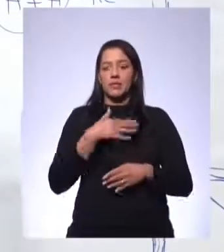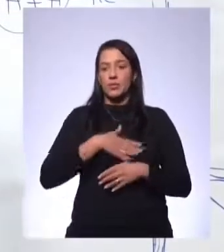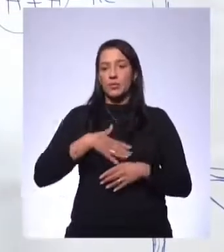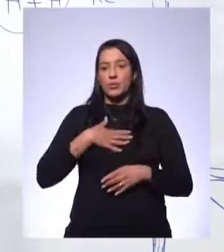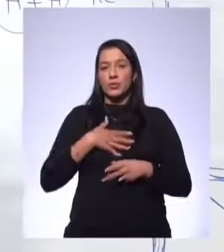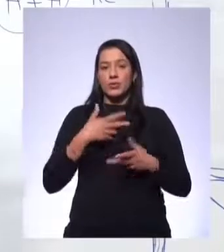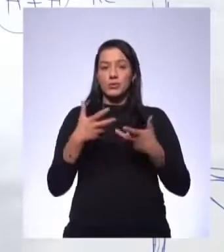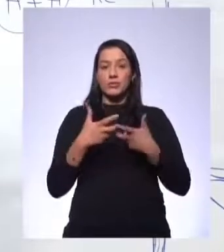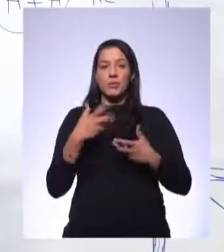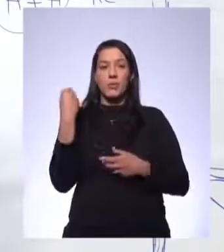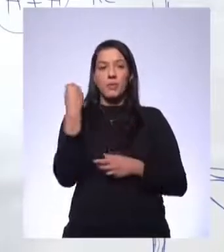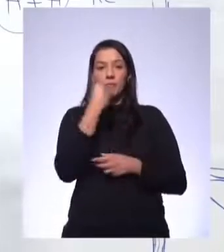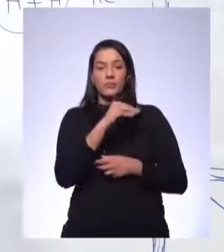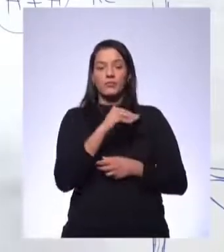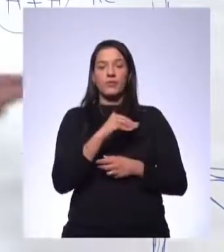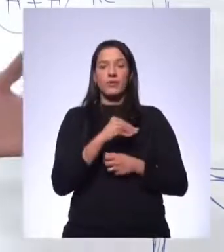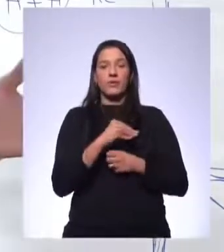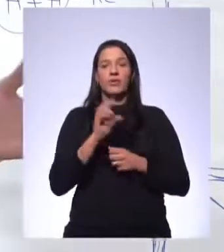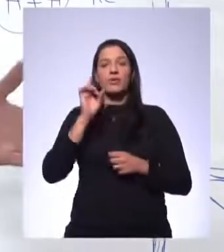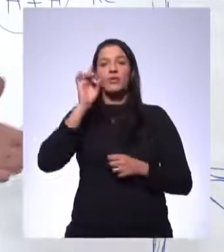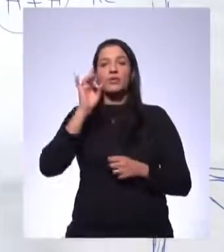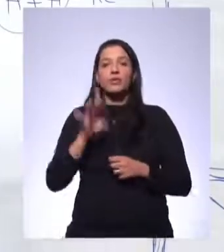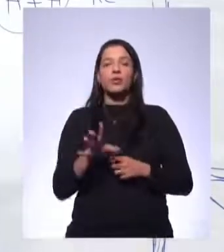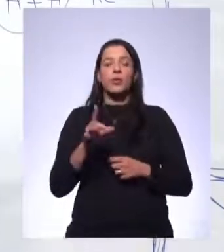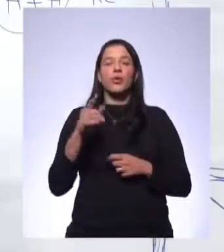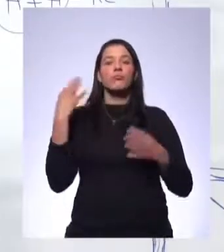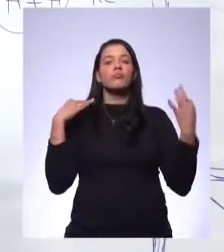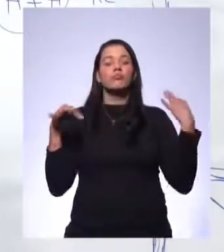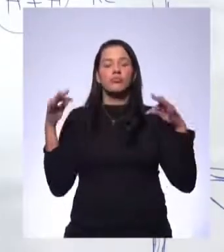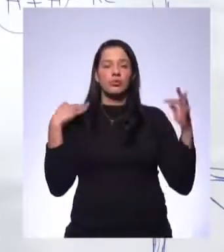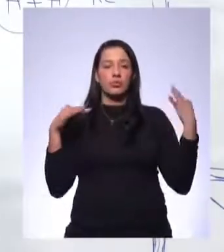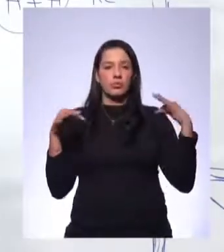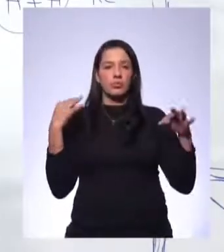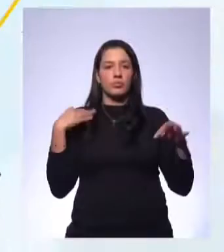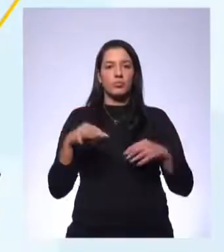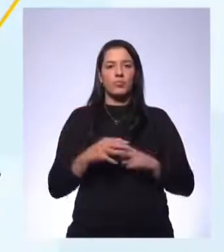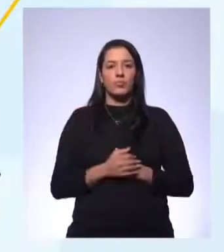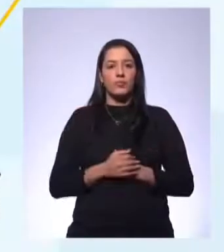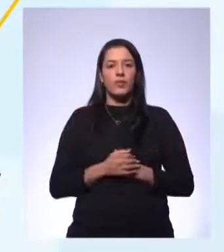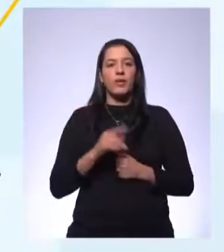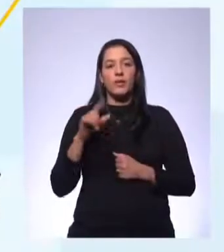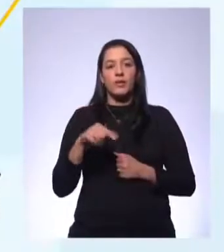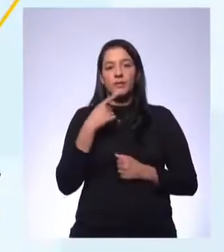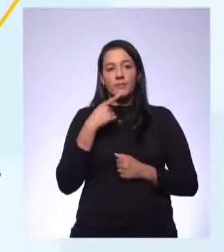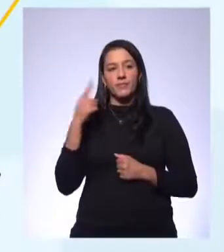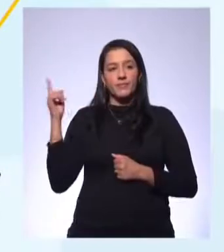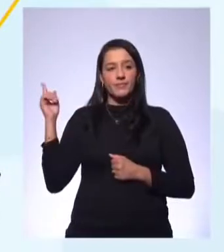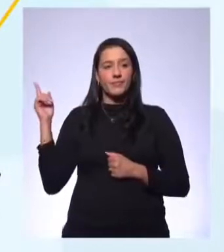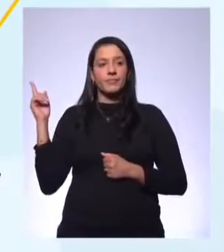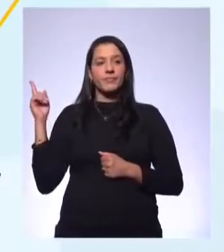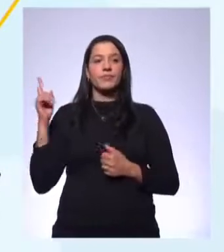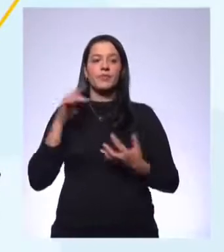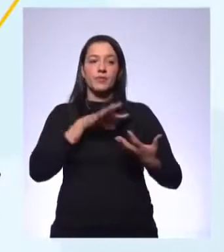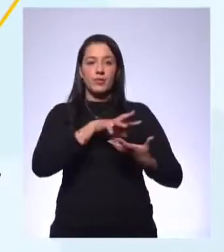que fosse para aproveitar de alguma forma. Fica só para o campo turístico, talvez. Sim. A disponibilidade de água planetária, olha